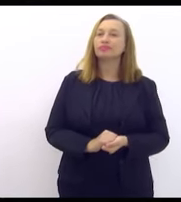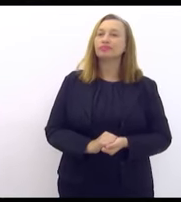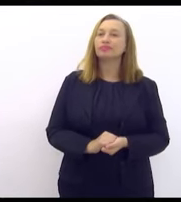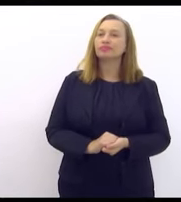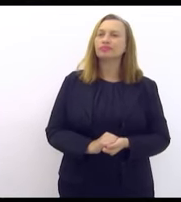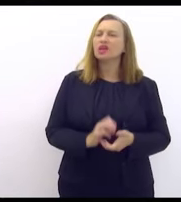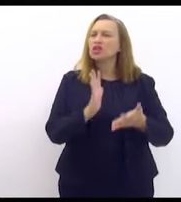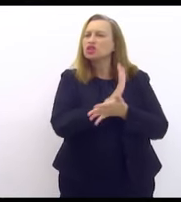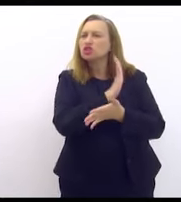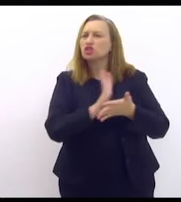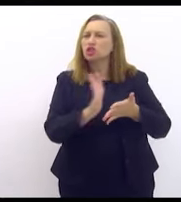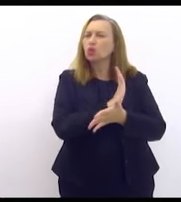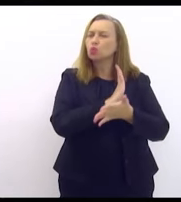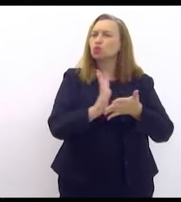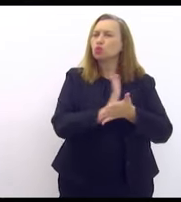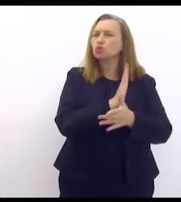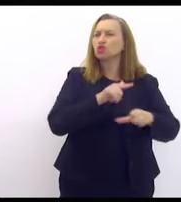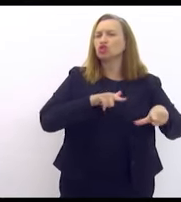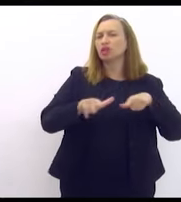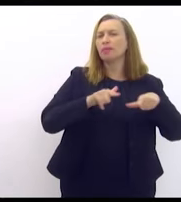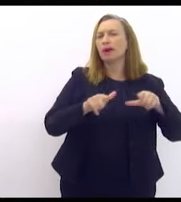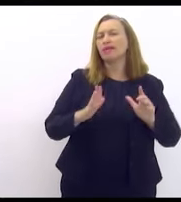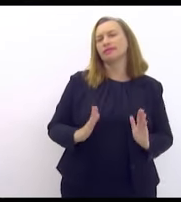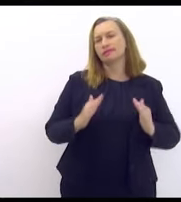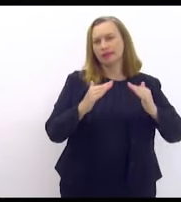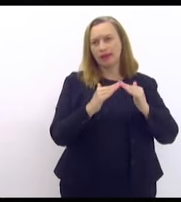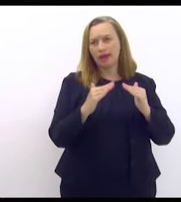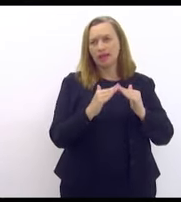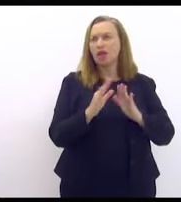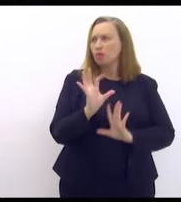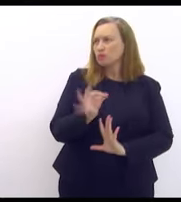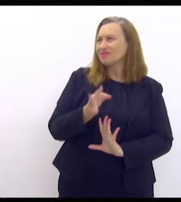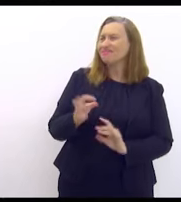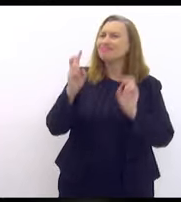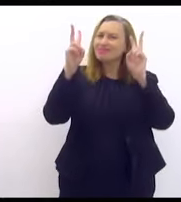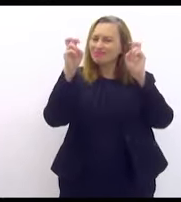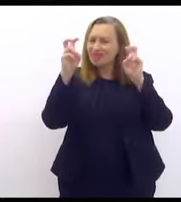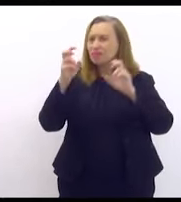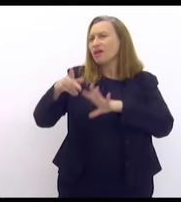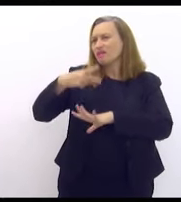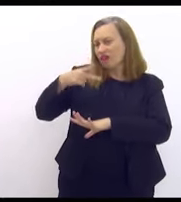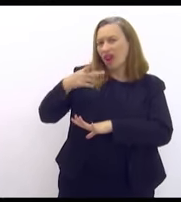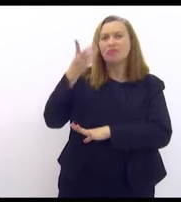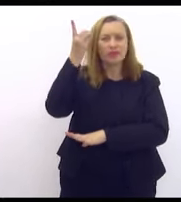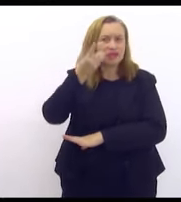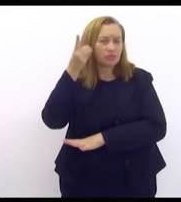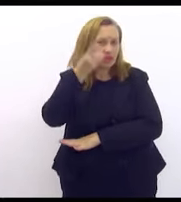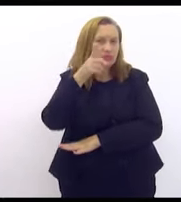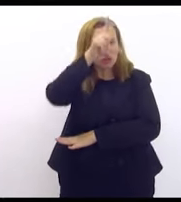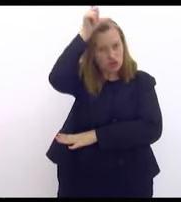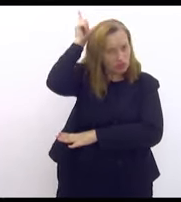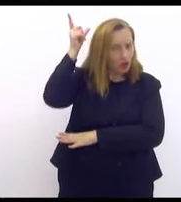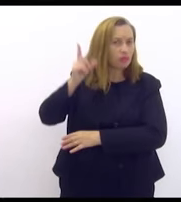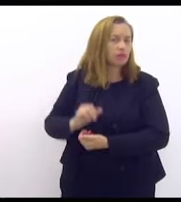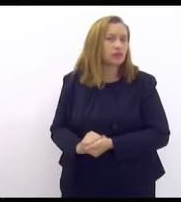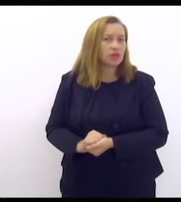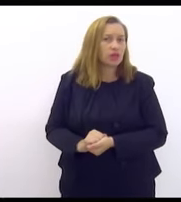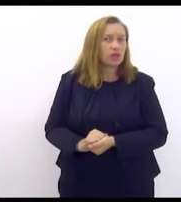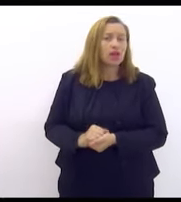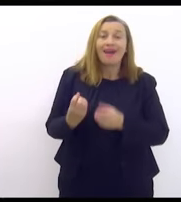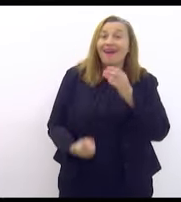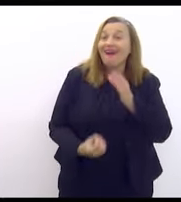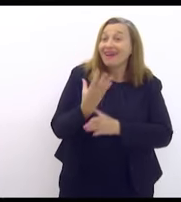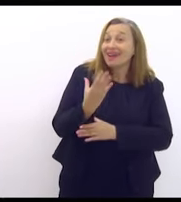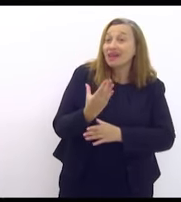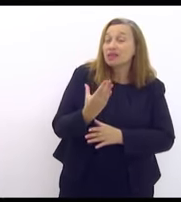de algumas ações feitas por essa casa, e, por certo, esse tema será tocado pelo deputado Luiz Paulo, que foi a criação